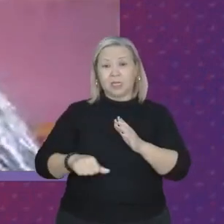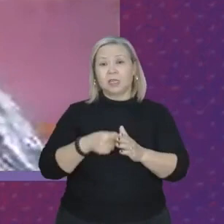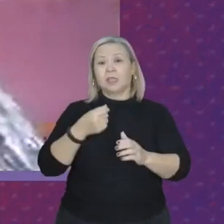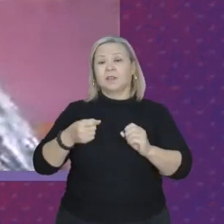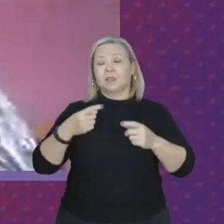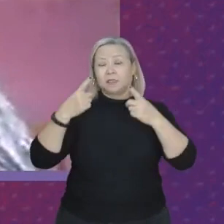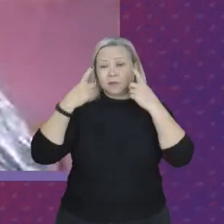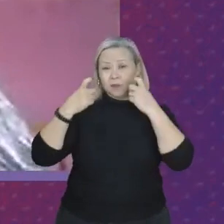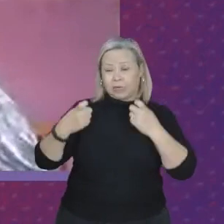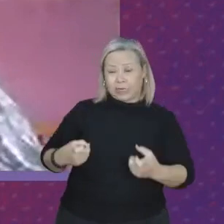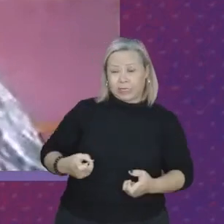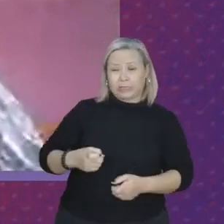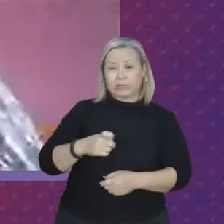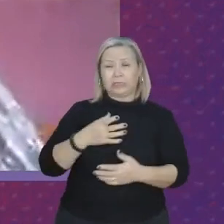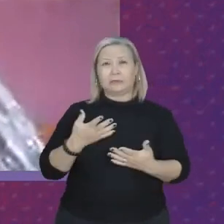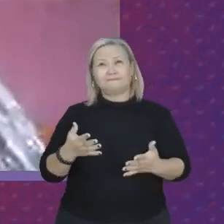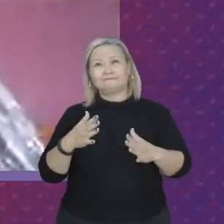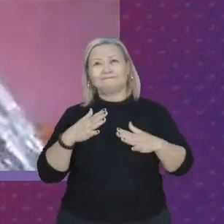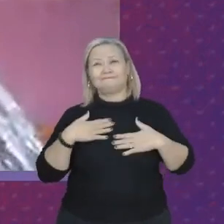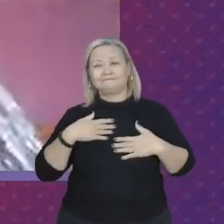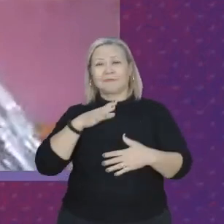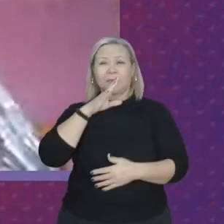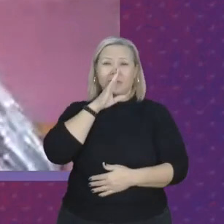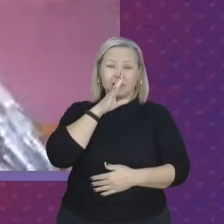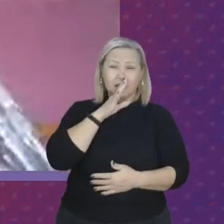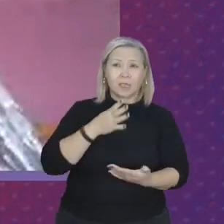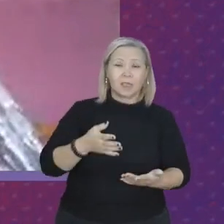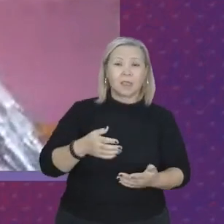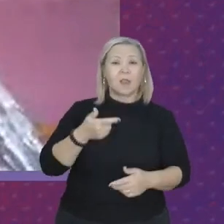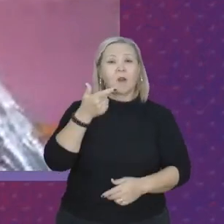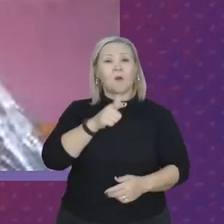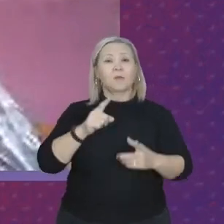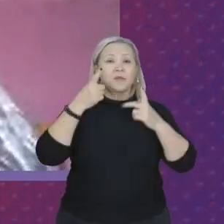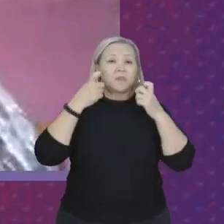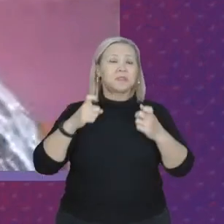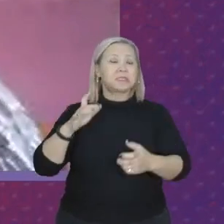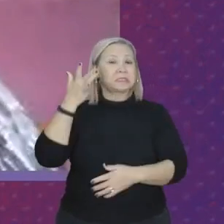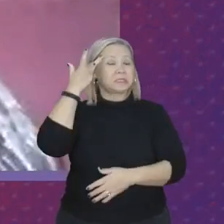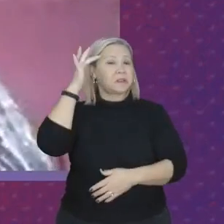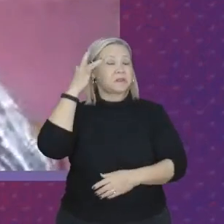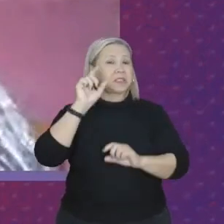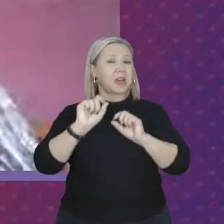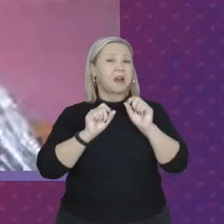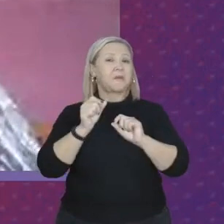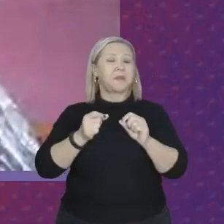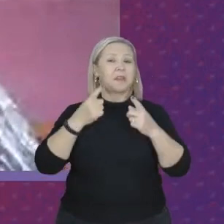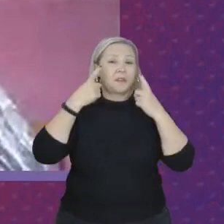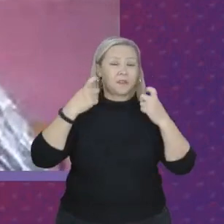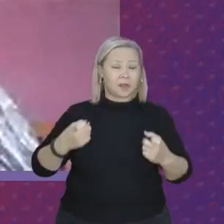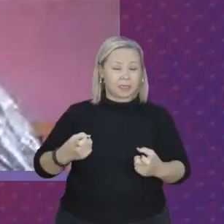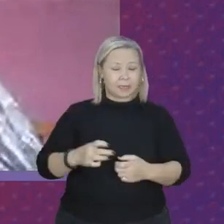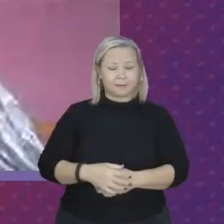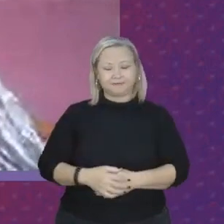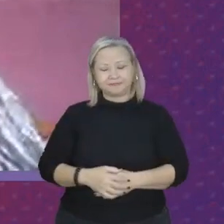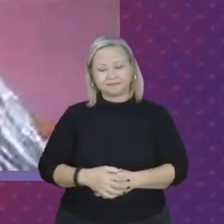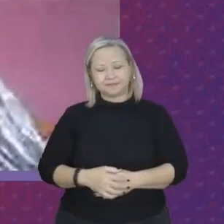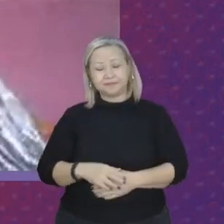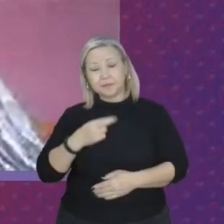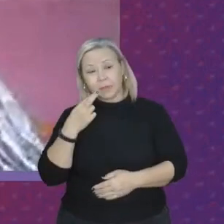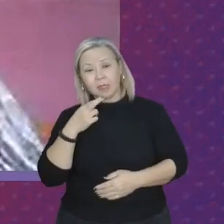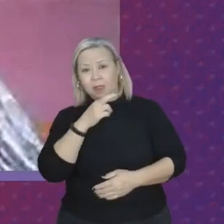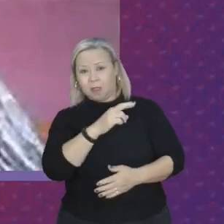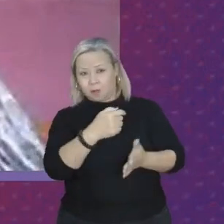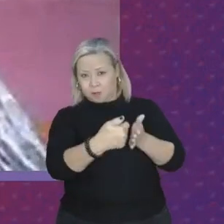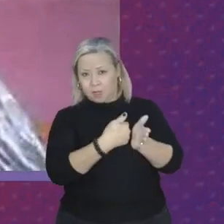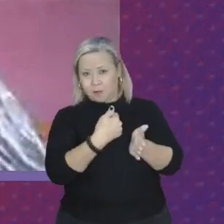silenciosas, muitas vezes violências que a gente não entende como violência. Então, assim, respondendo um pouco a sua pergunta, eu acho que o